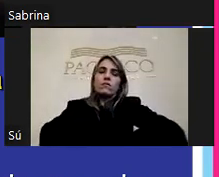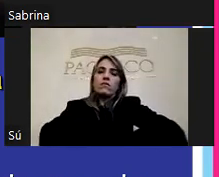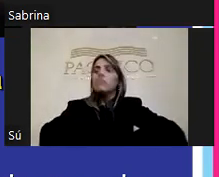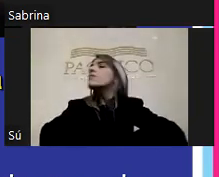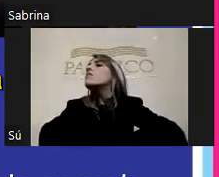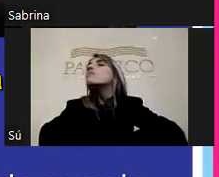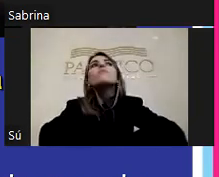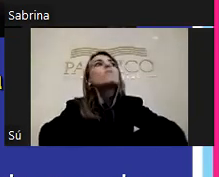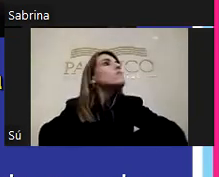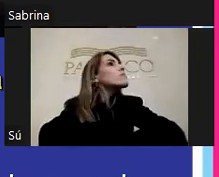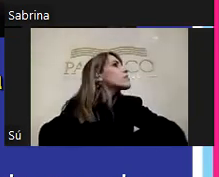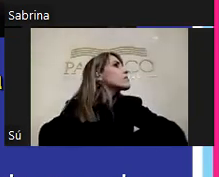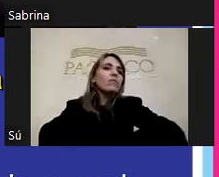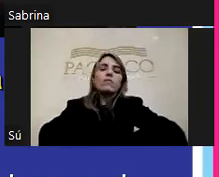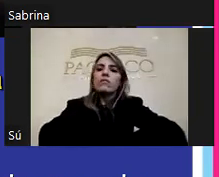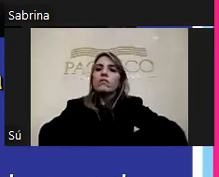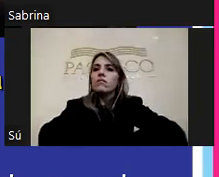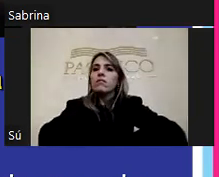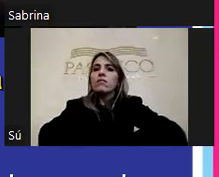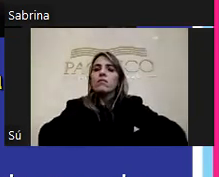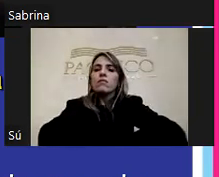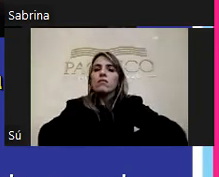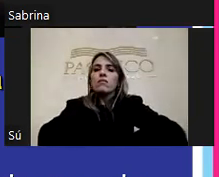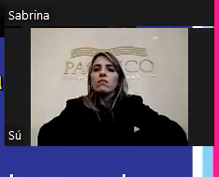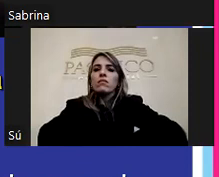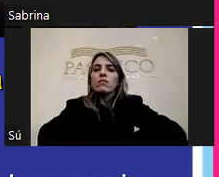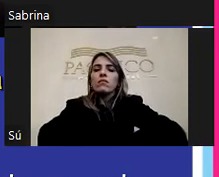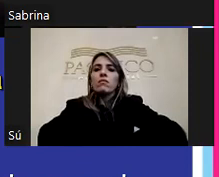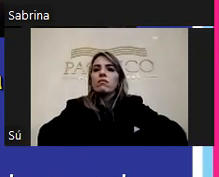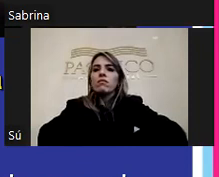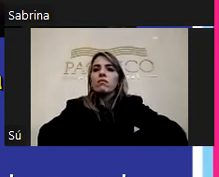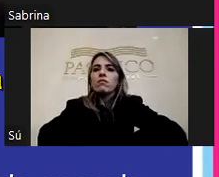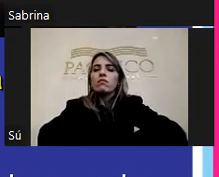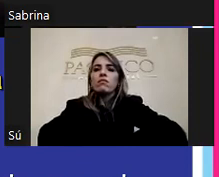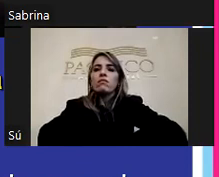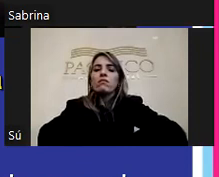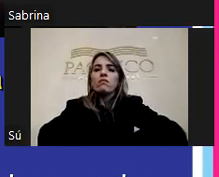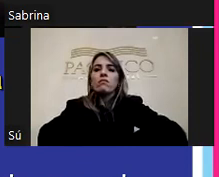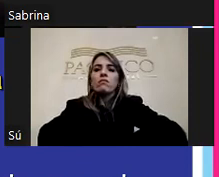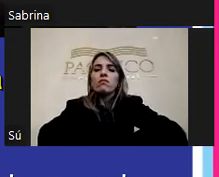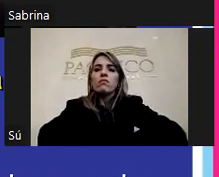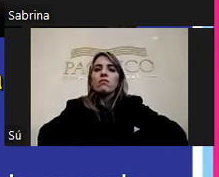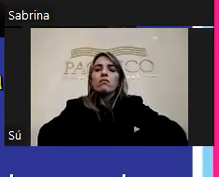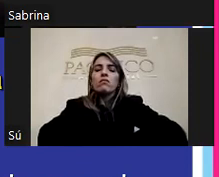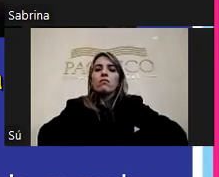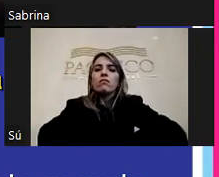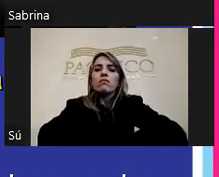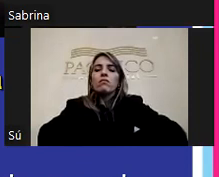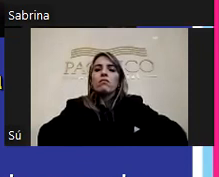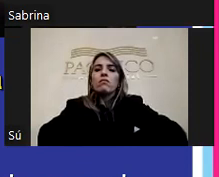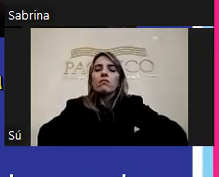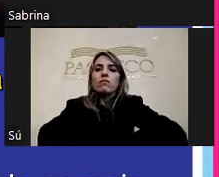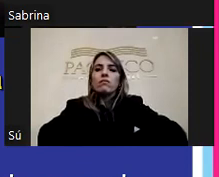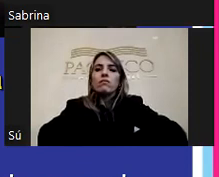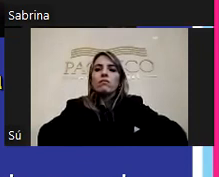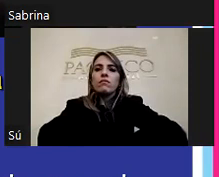dia, descobre que ela transferiu o seu amor e sua solicitude para um recém-chegado, um irmãozinho.